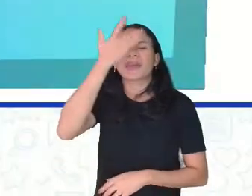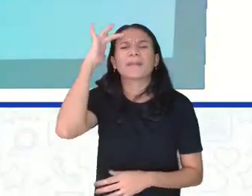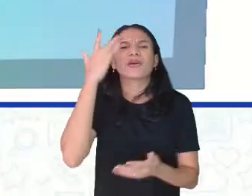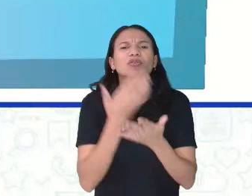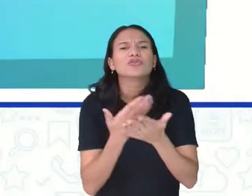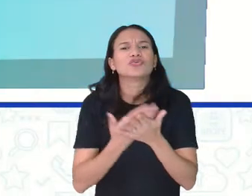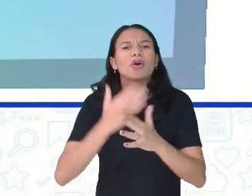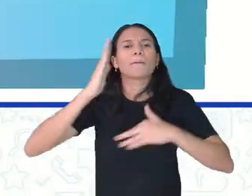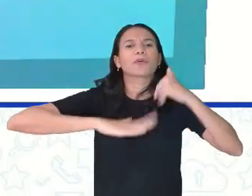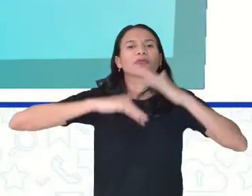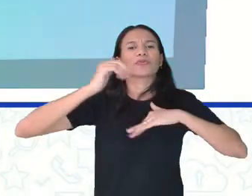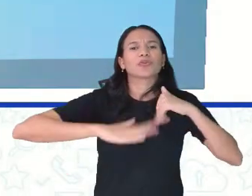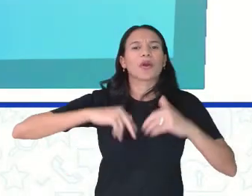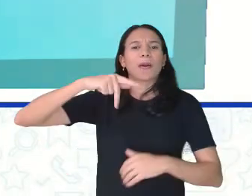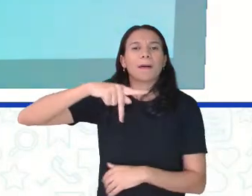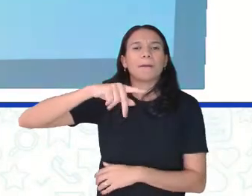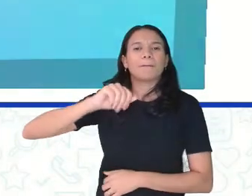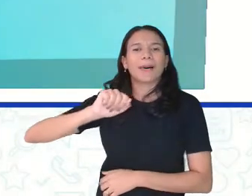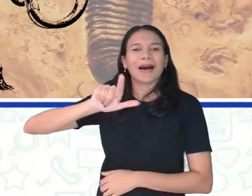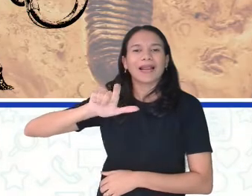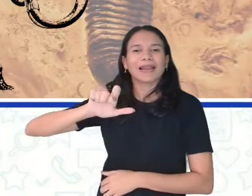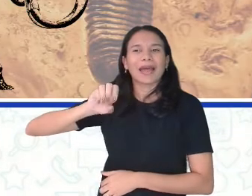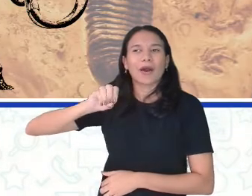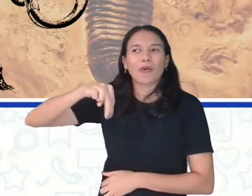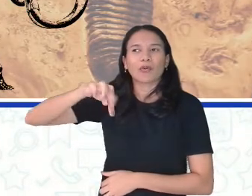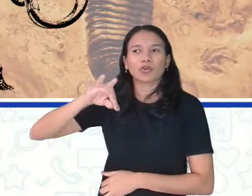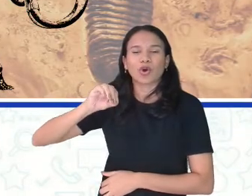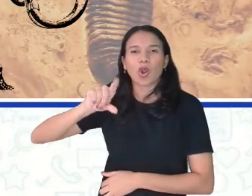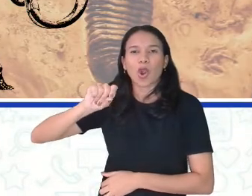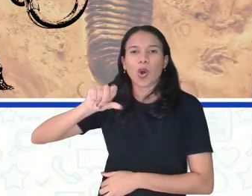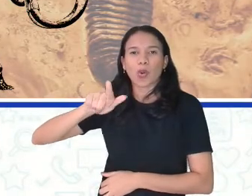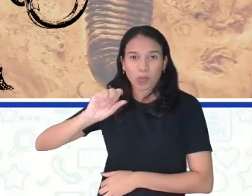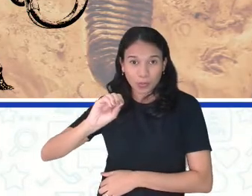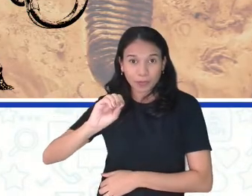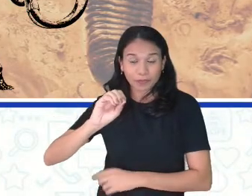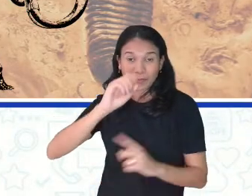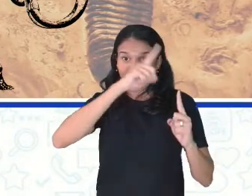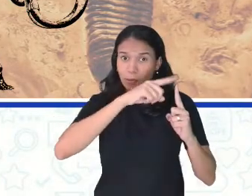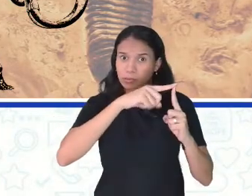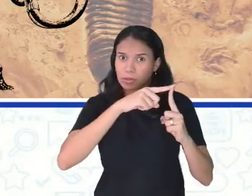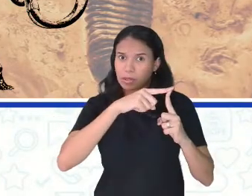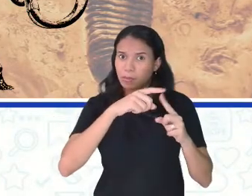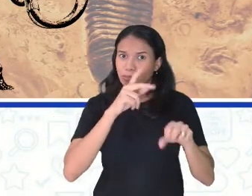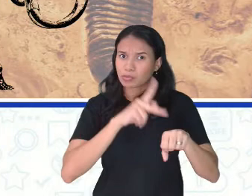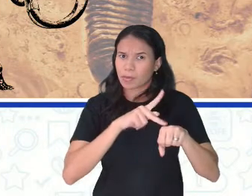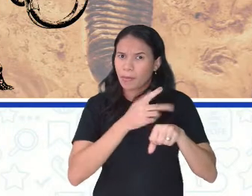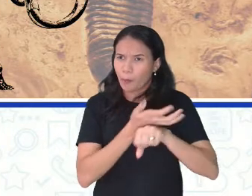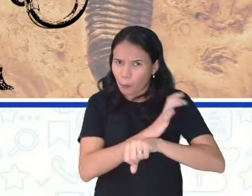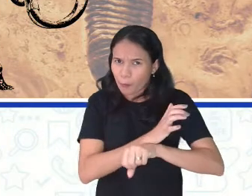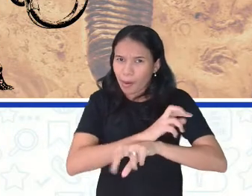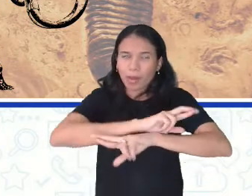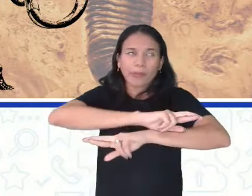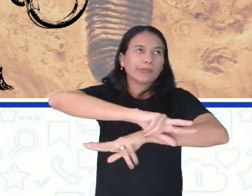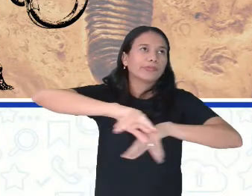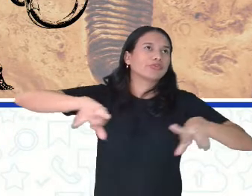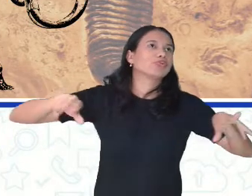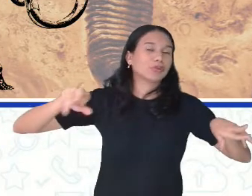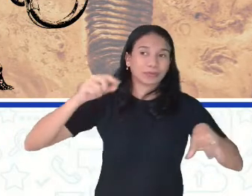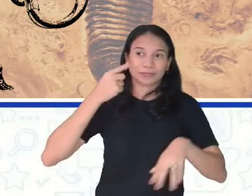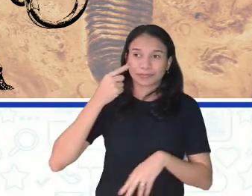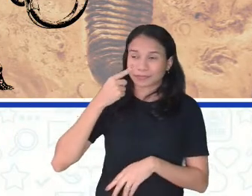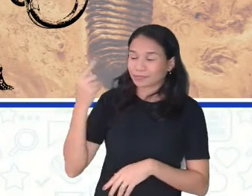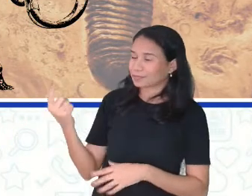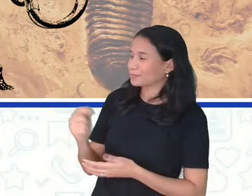fósseis são os paleontólogos. Que legal! E os tipos de fósseis? A gente vai ver fósseis de vários tipos,